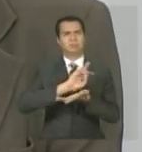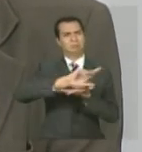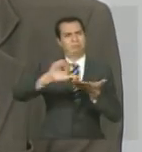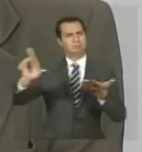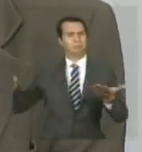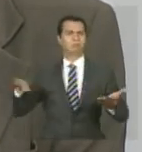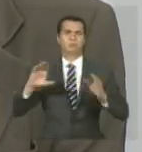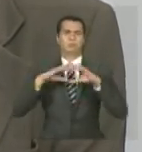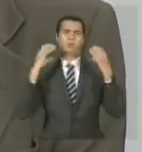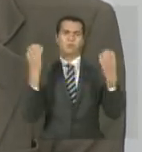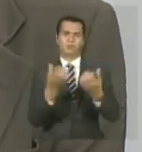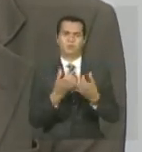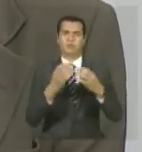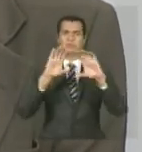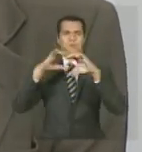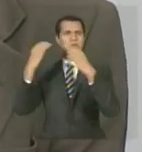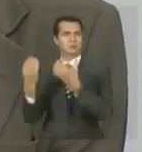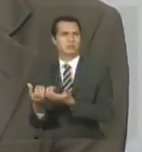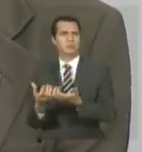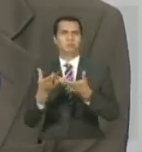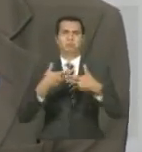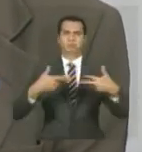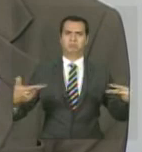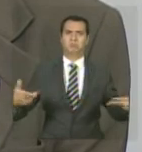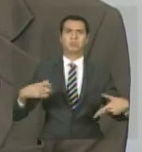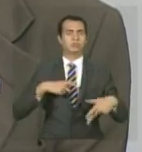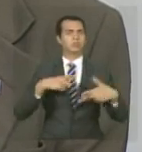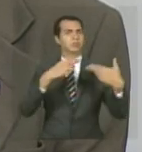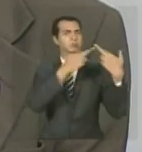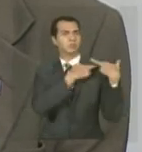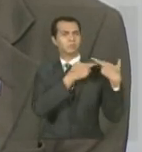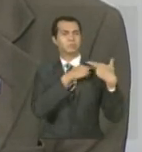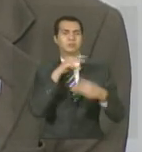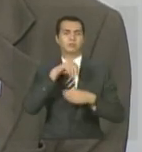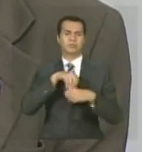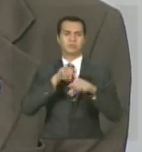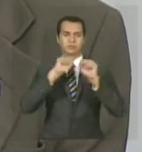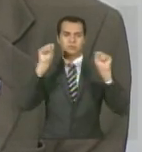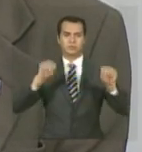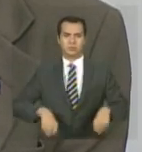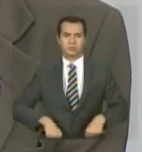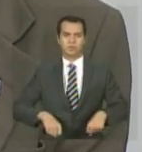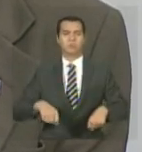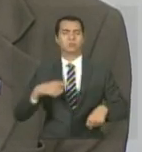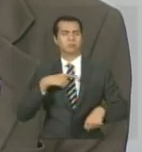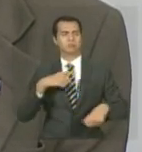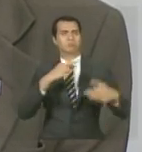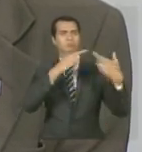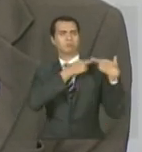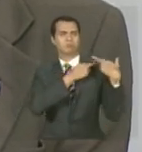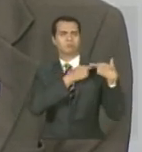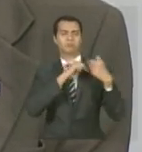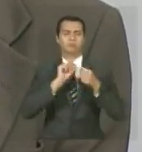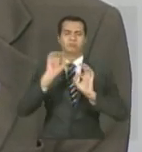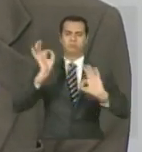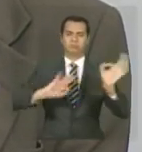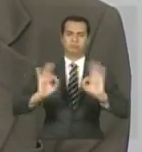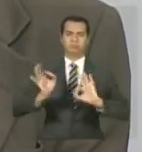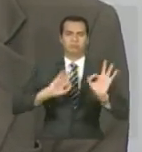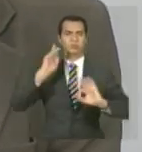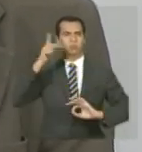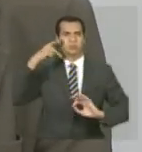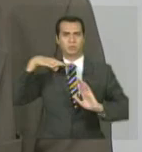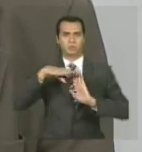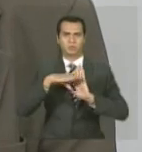de setoriais, ela tem um papel no sistema e ela tem um papel na construção da política institucional. Não